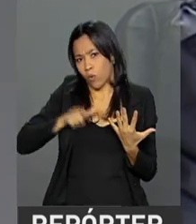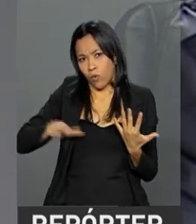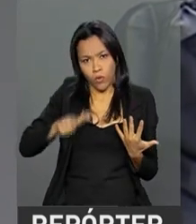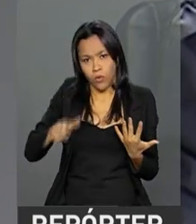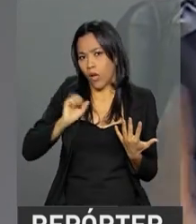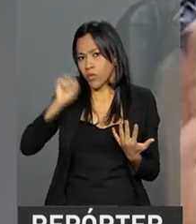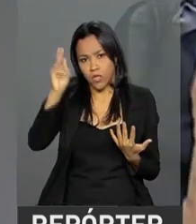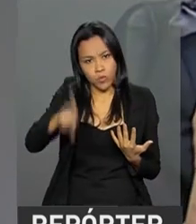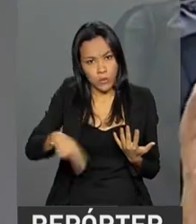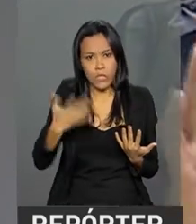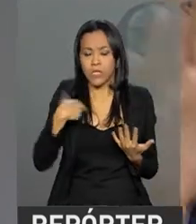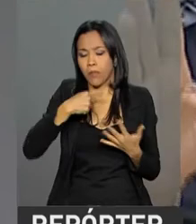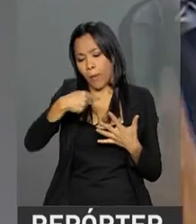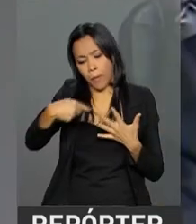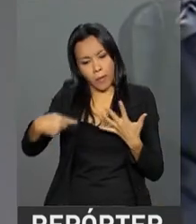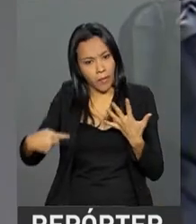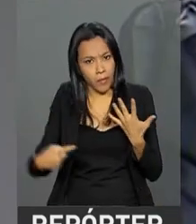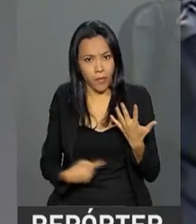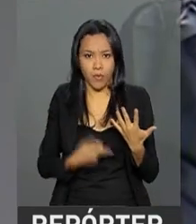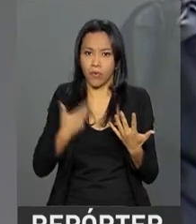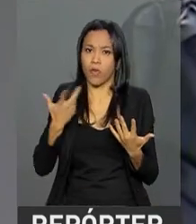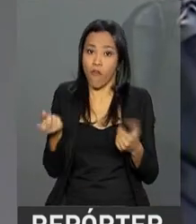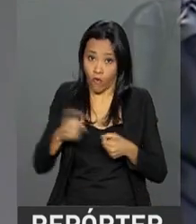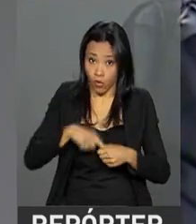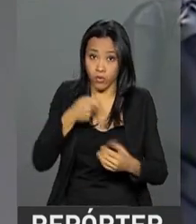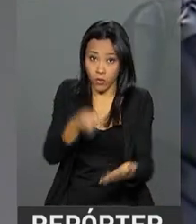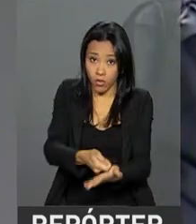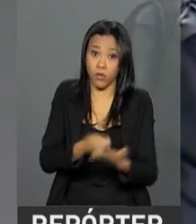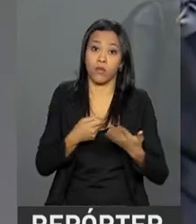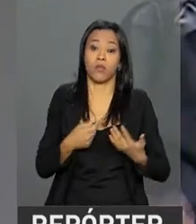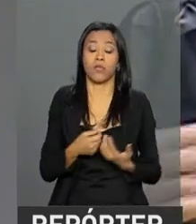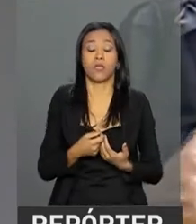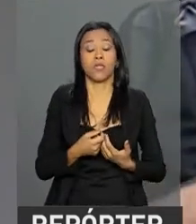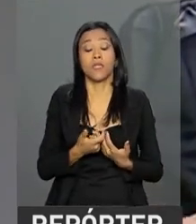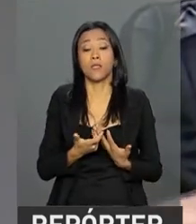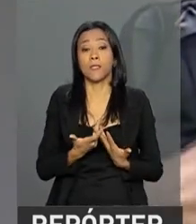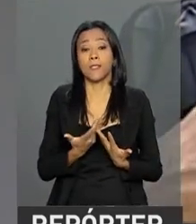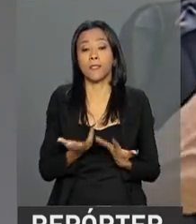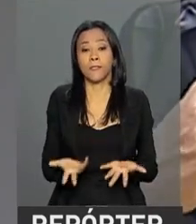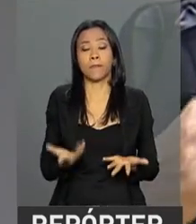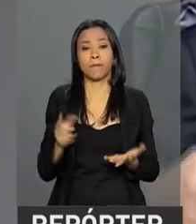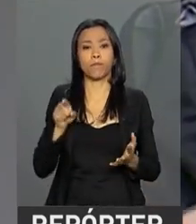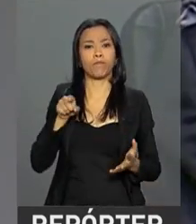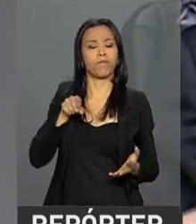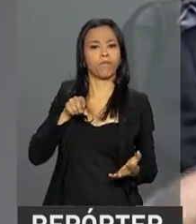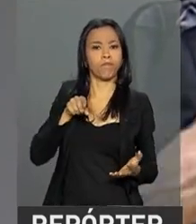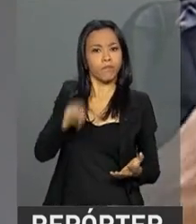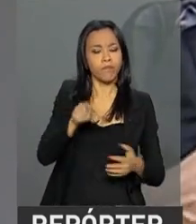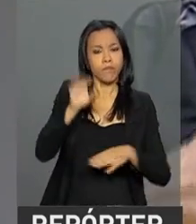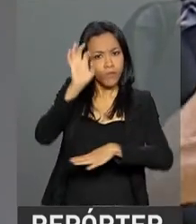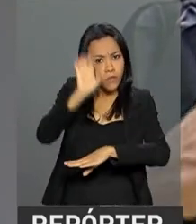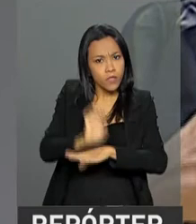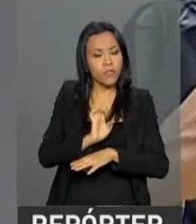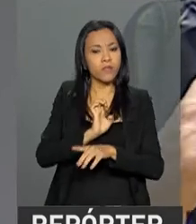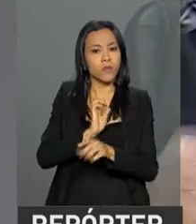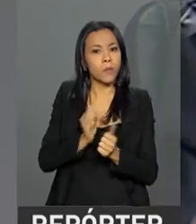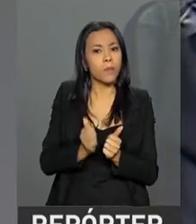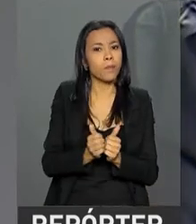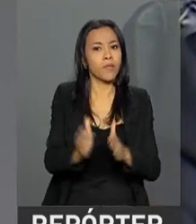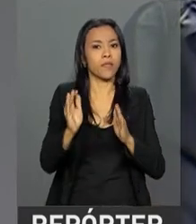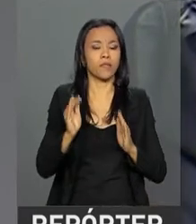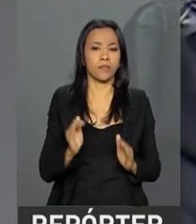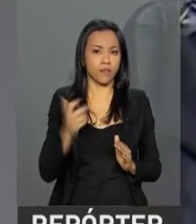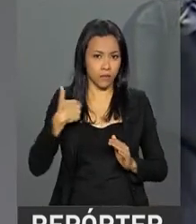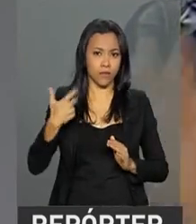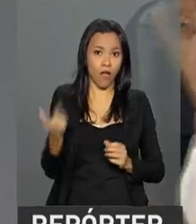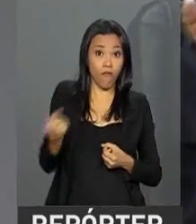aposentadorias etc o fato é que a partir daí o estado começa a voltar à